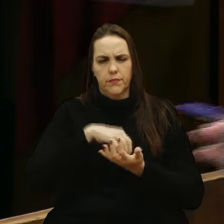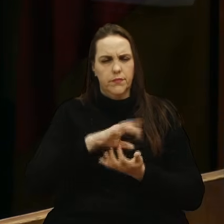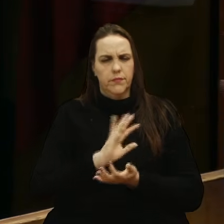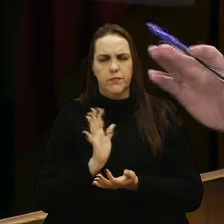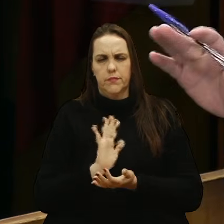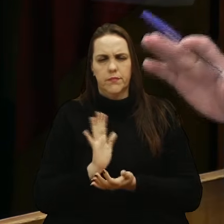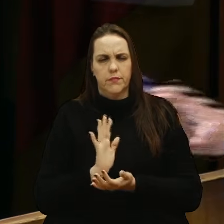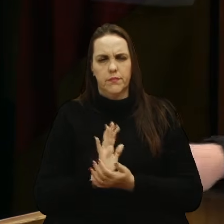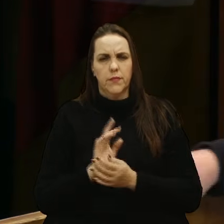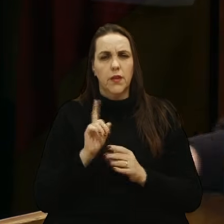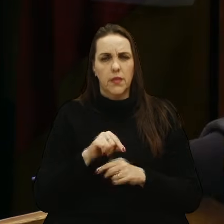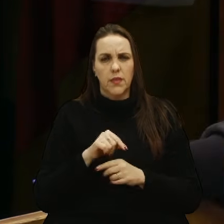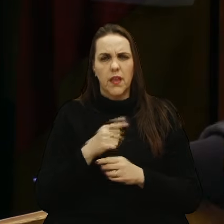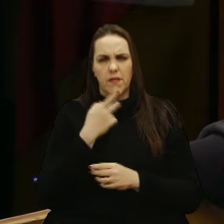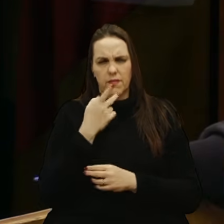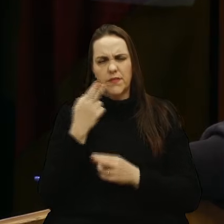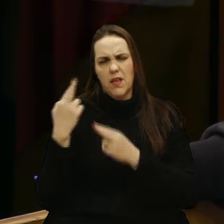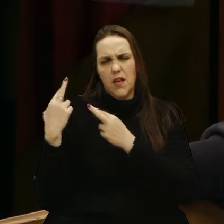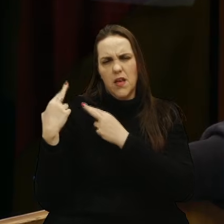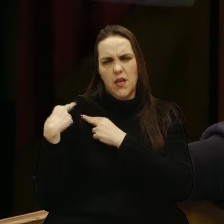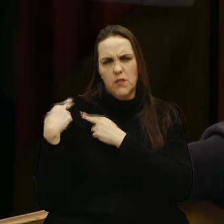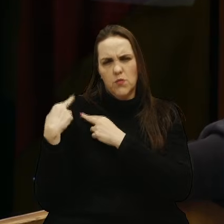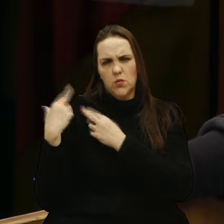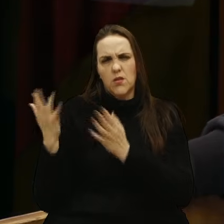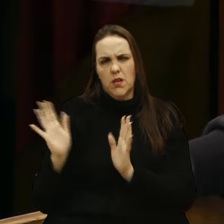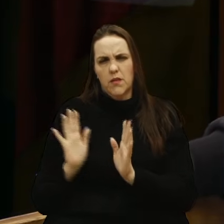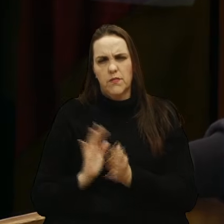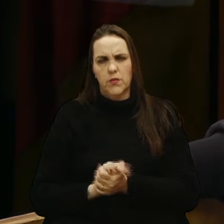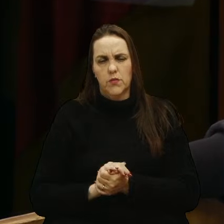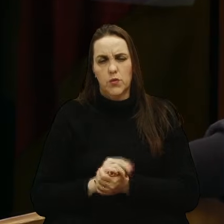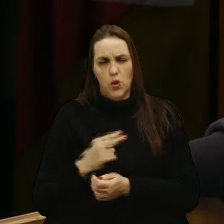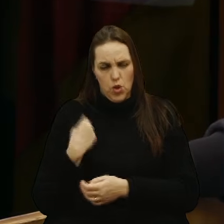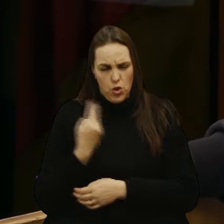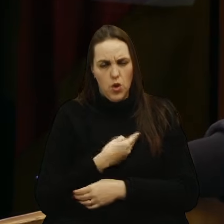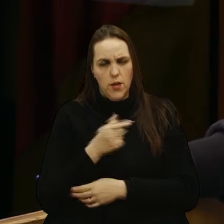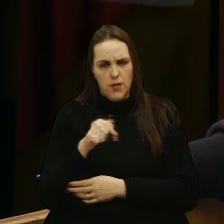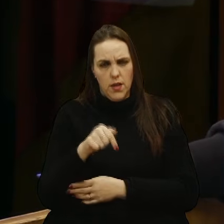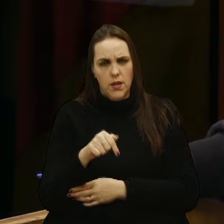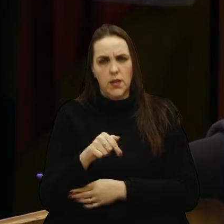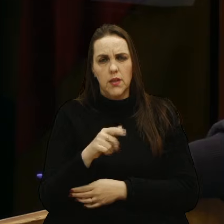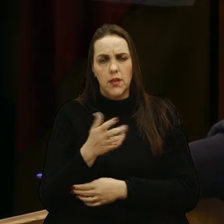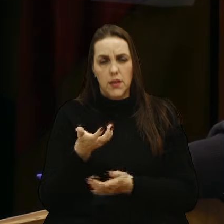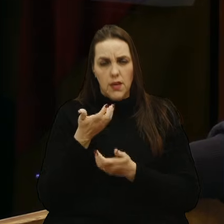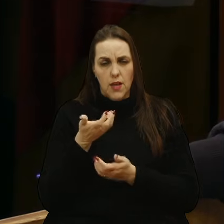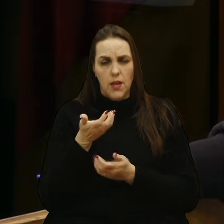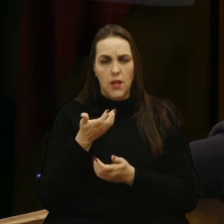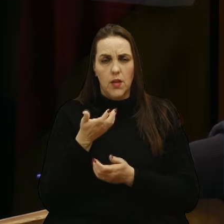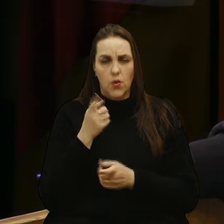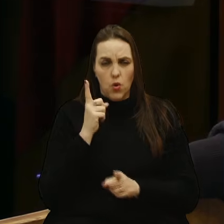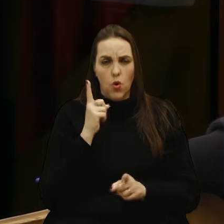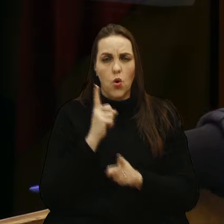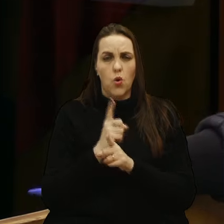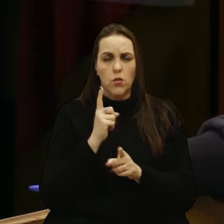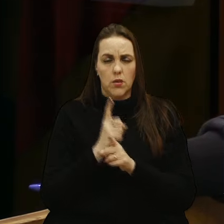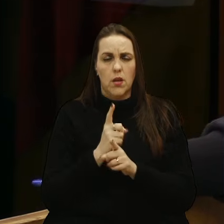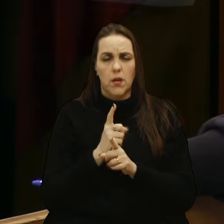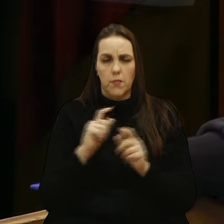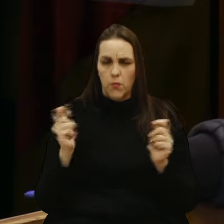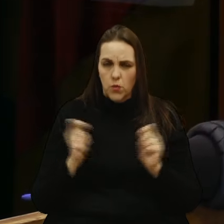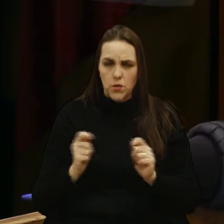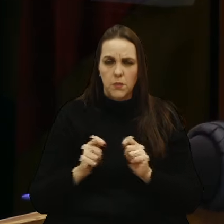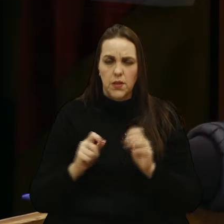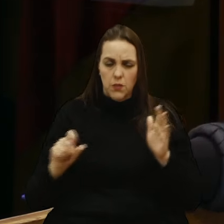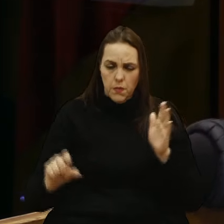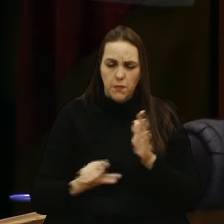A gente tem que tratar as coisas com responsabilidade. Nós estamos aqui querendo achar uma saída para a companhia, para